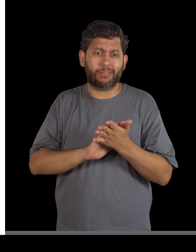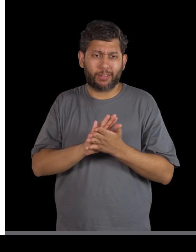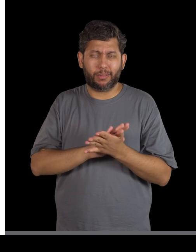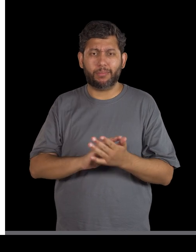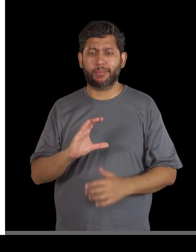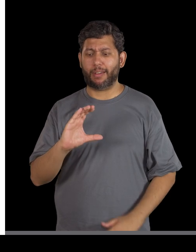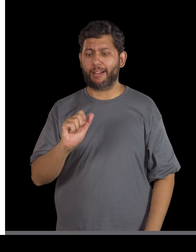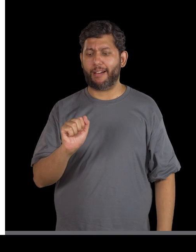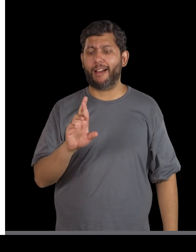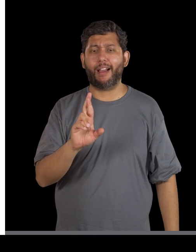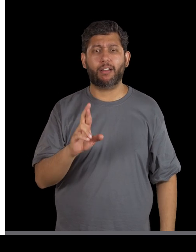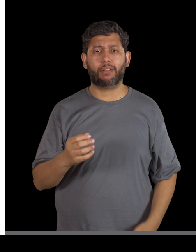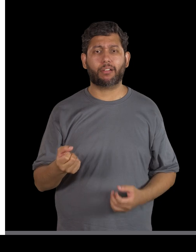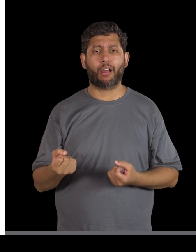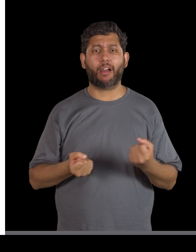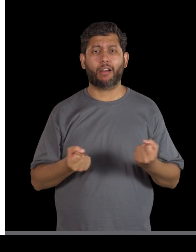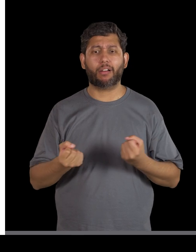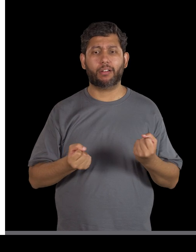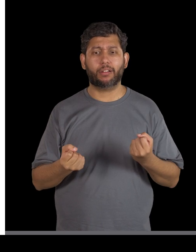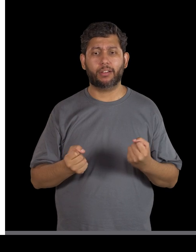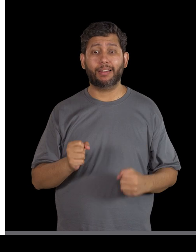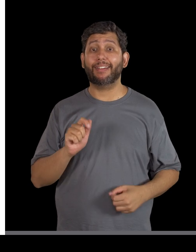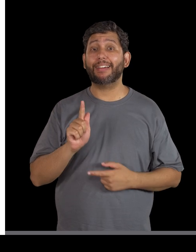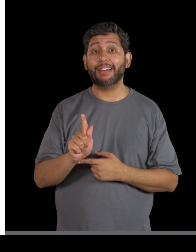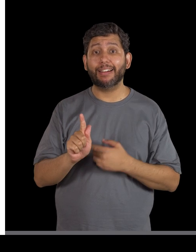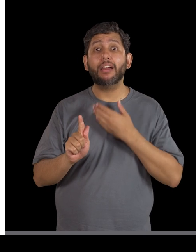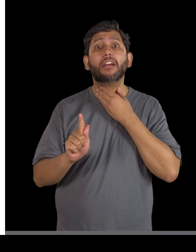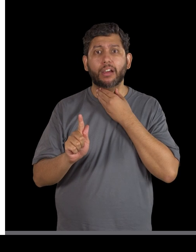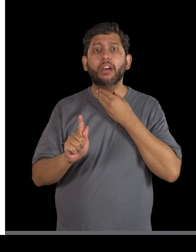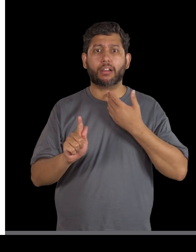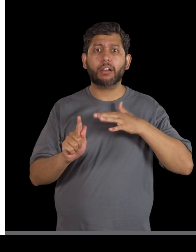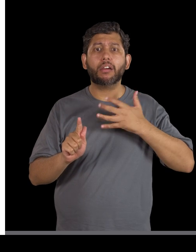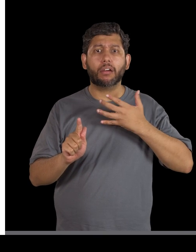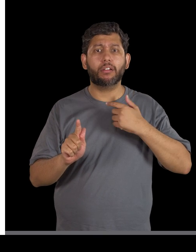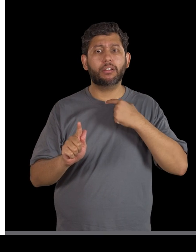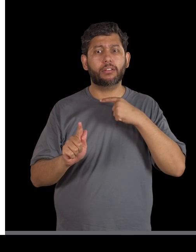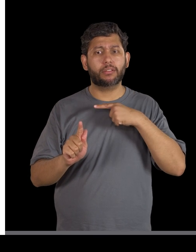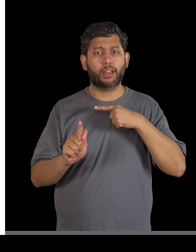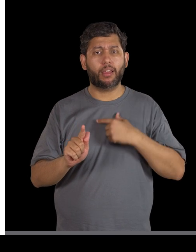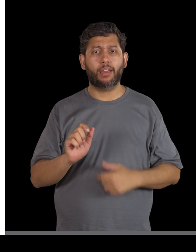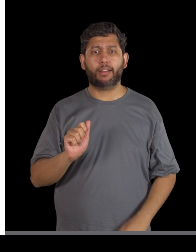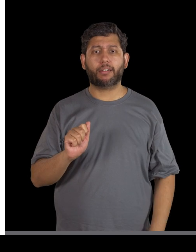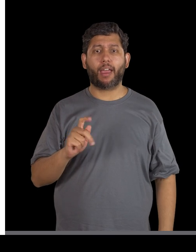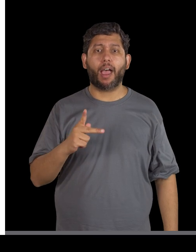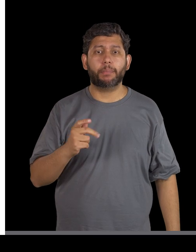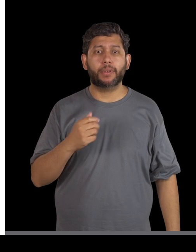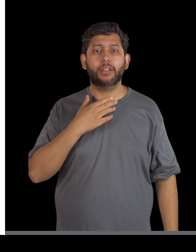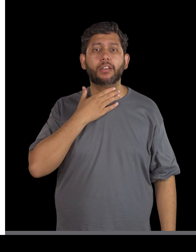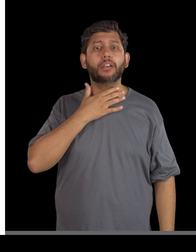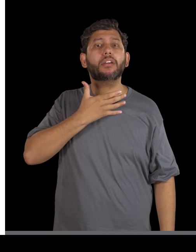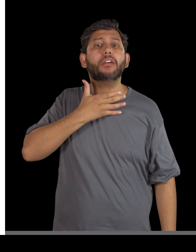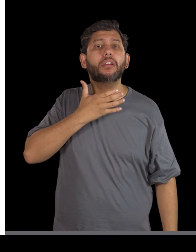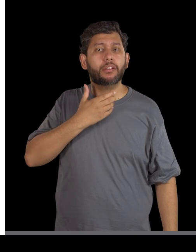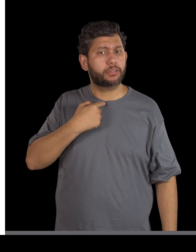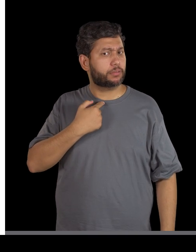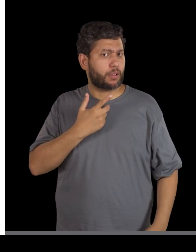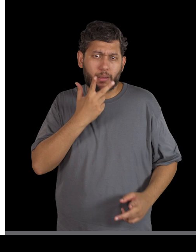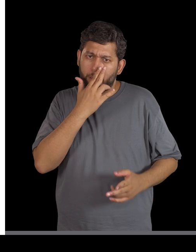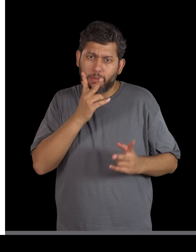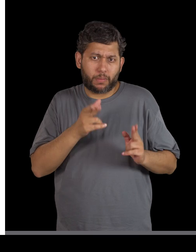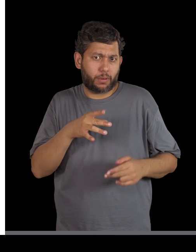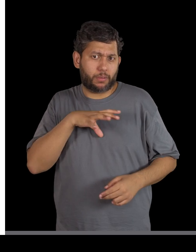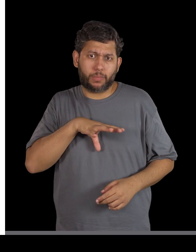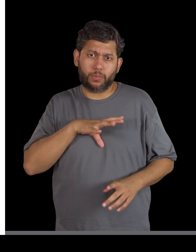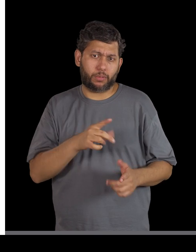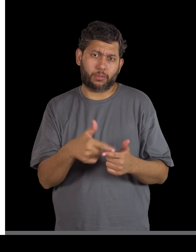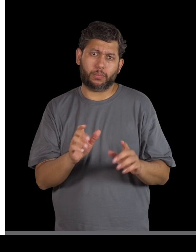em car. E o G é vozeado, como em gap, que é igualzinho do